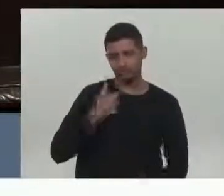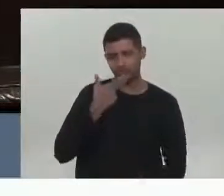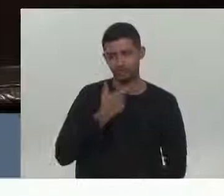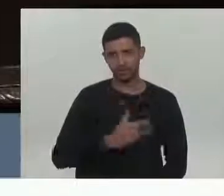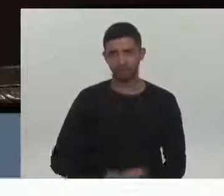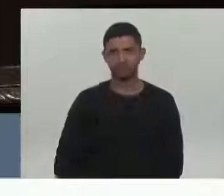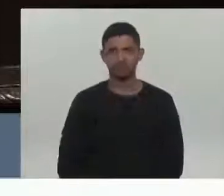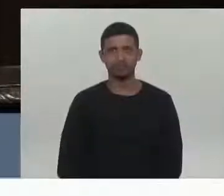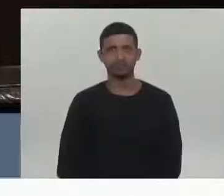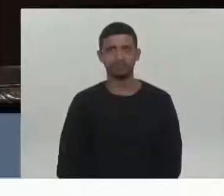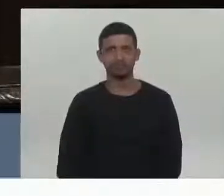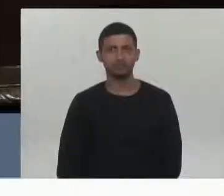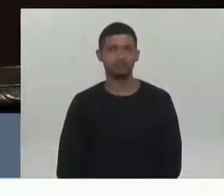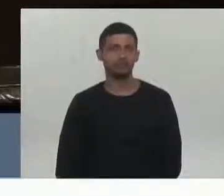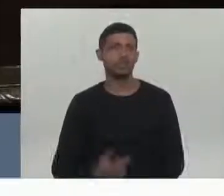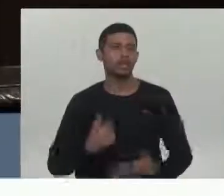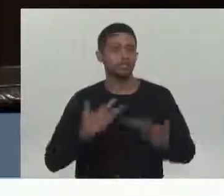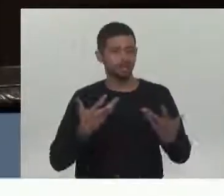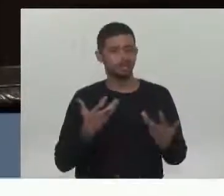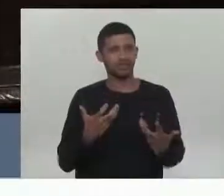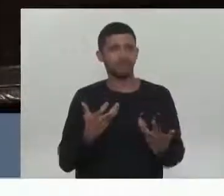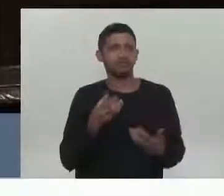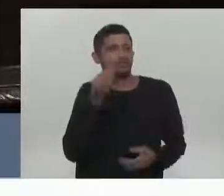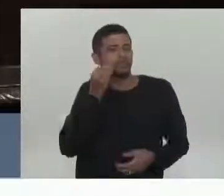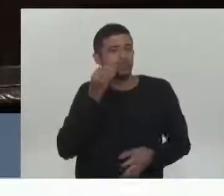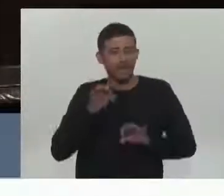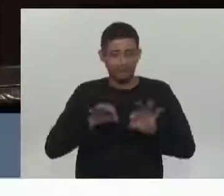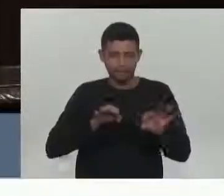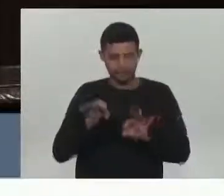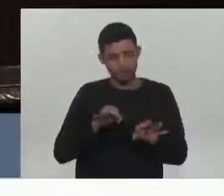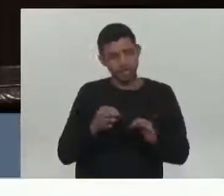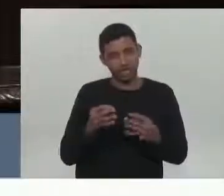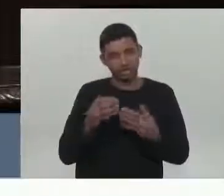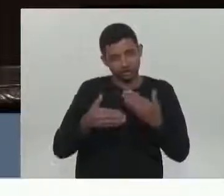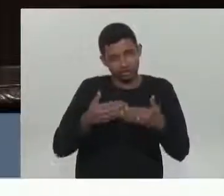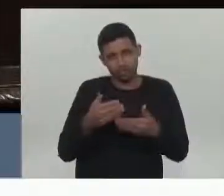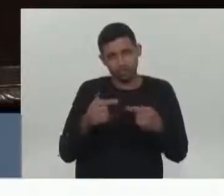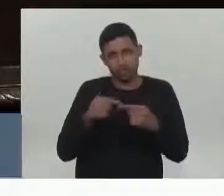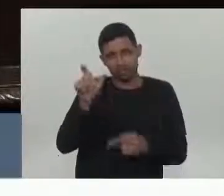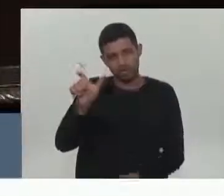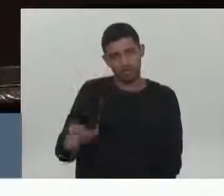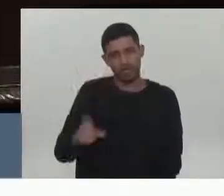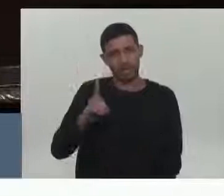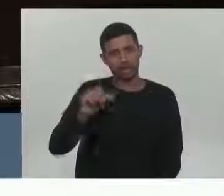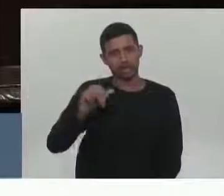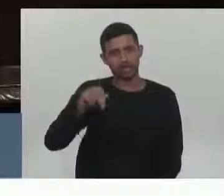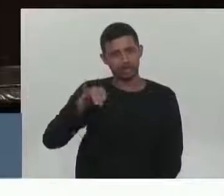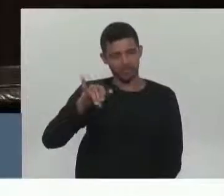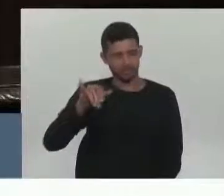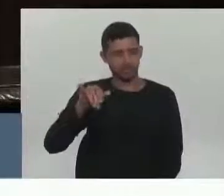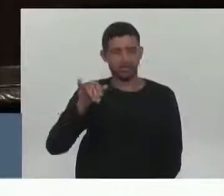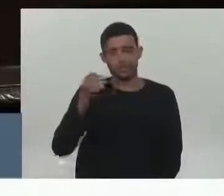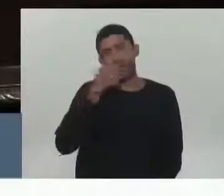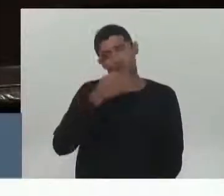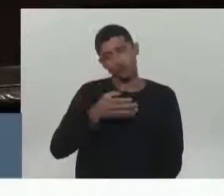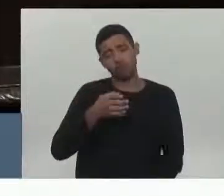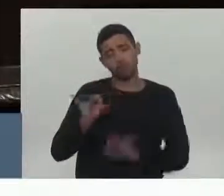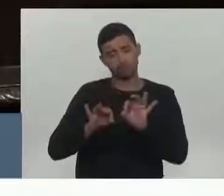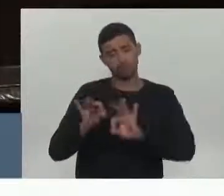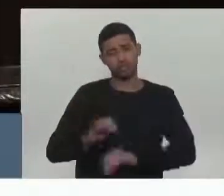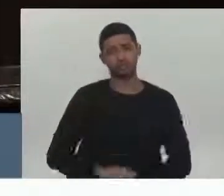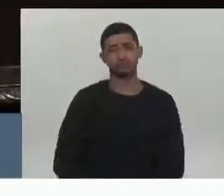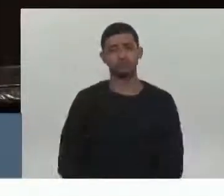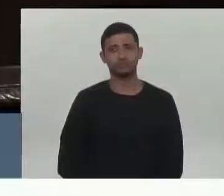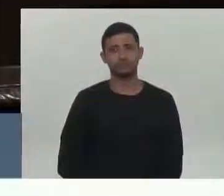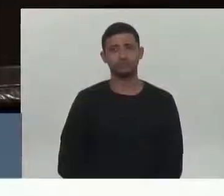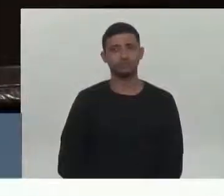parte, Vossa Excelência. Eu quero entrar no projeto em si. A deputada Dani Monteiro acerta, porque no mérito o projeto é bom. Então, portanto, eu não